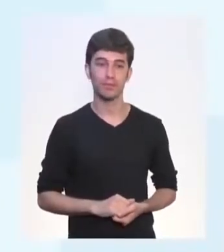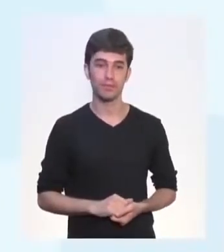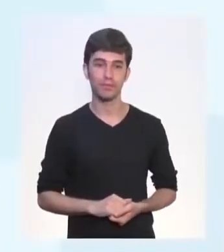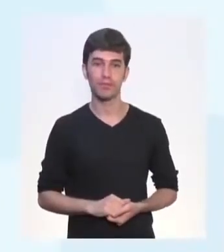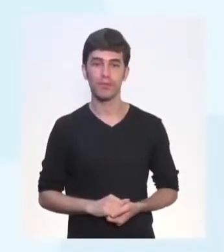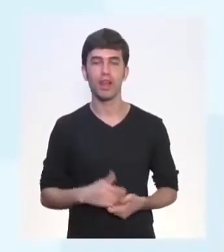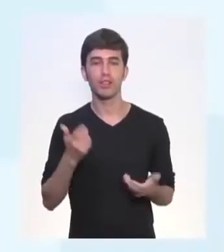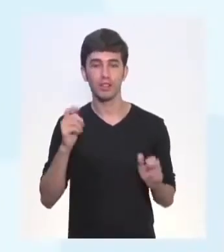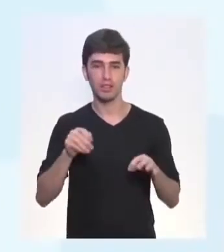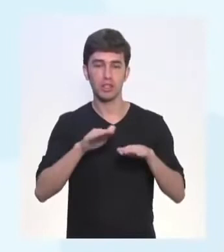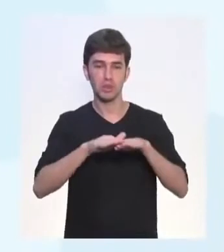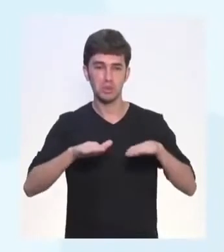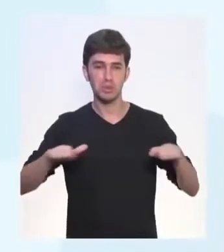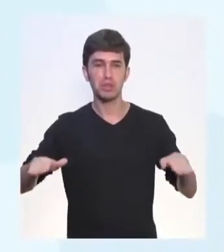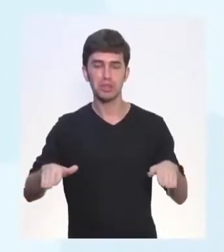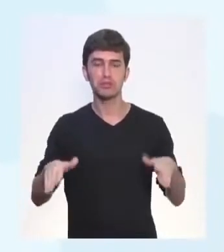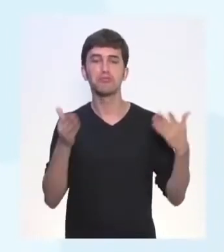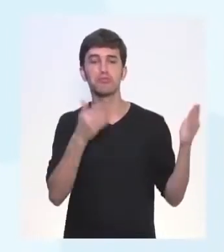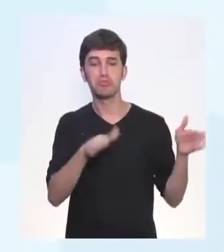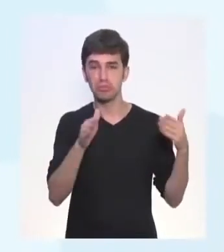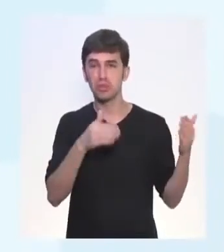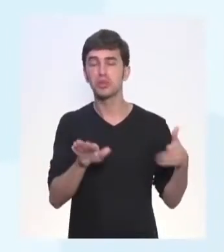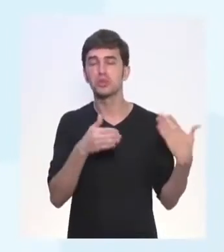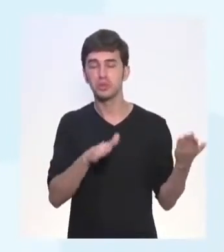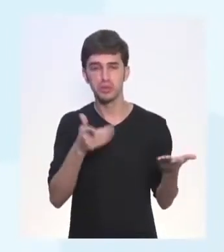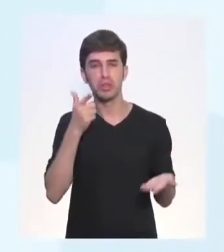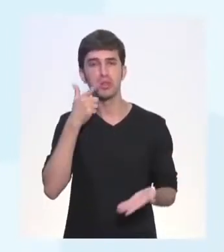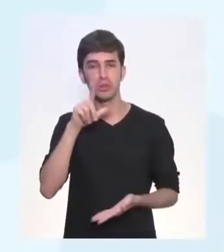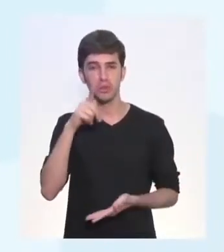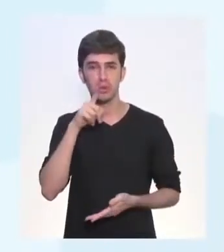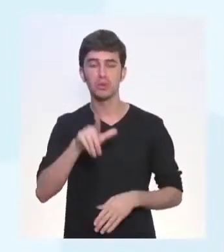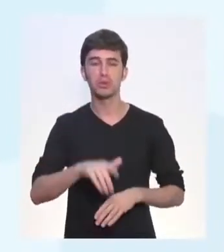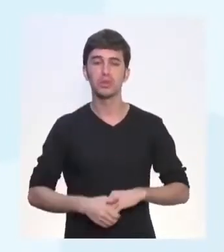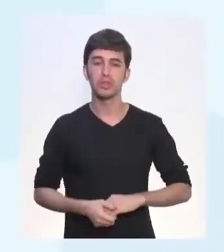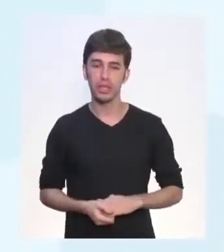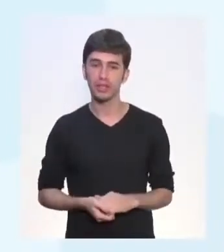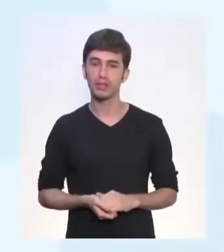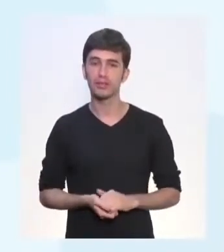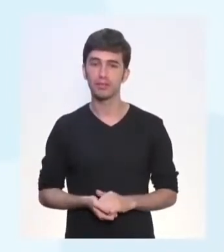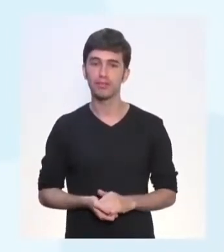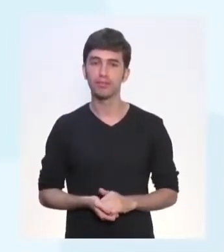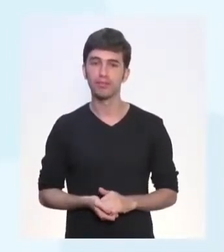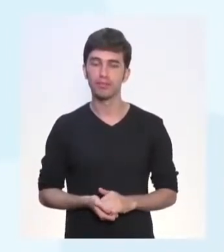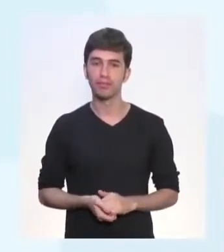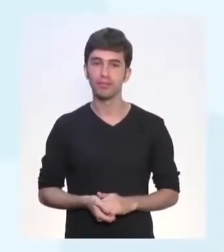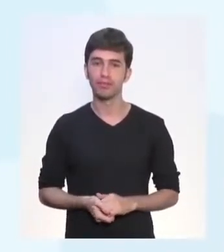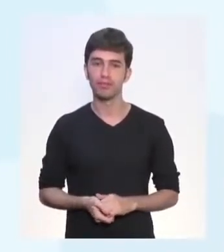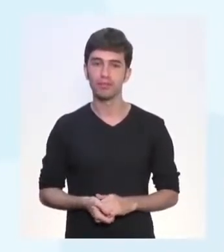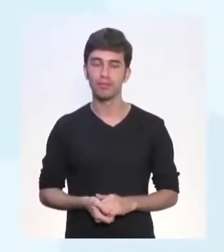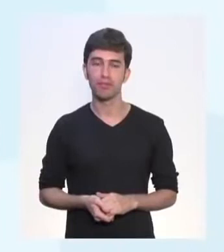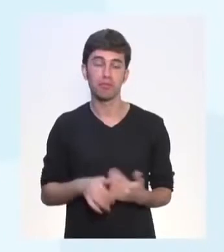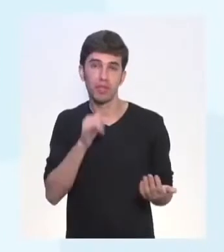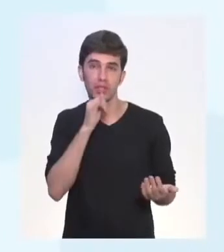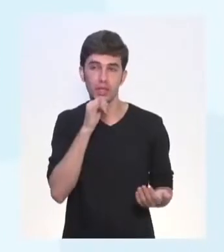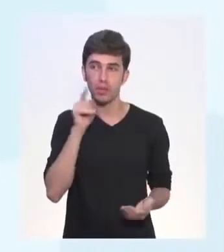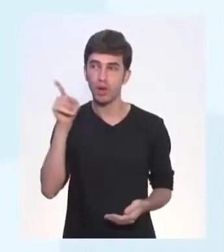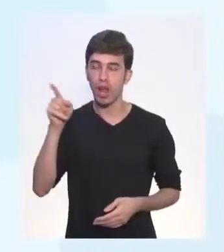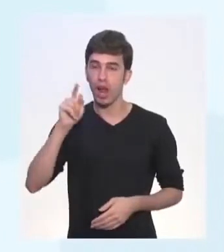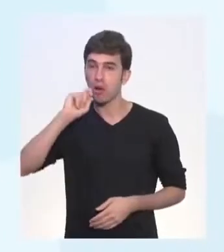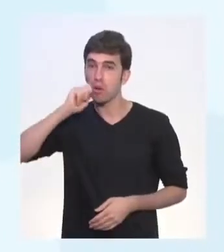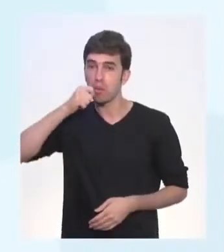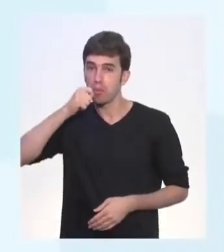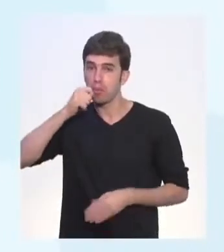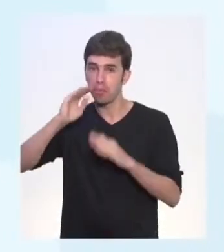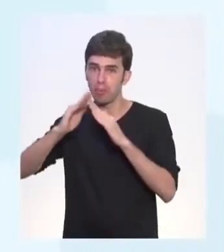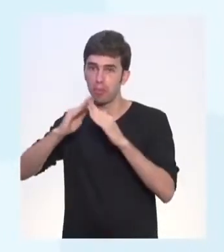ok? Conseguimos medir produção, né, de uma maneira geral. A produção, sei lá, por exemplo, de uma padaria de pães,